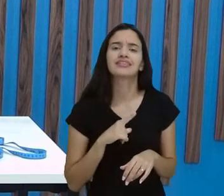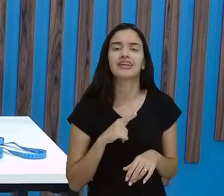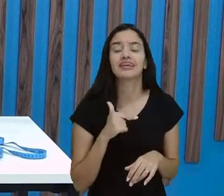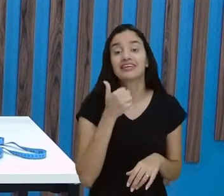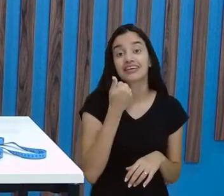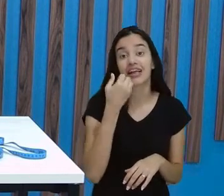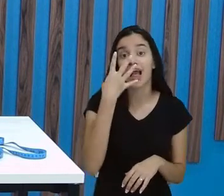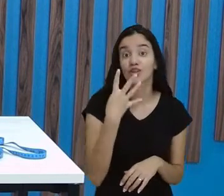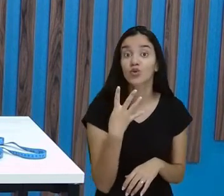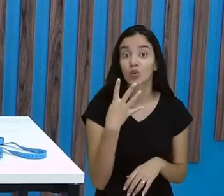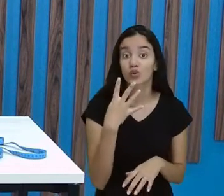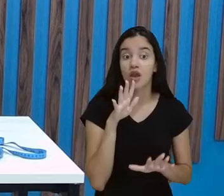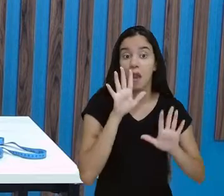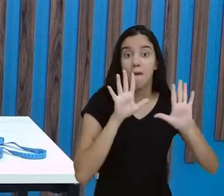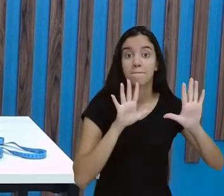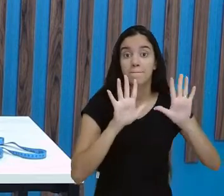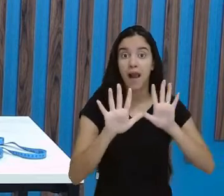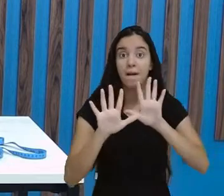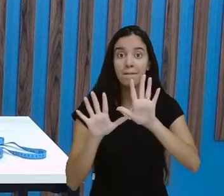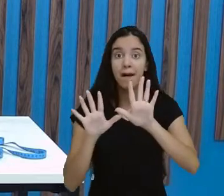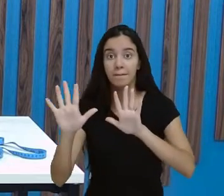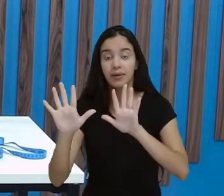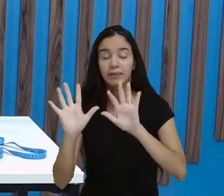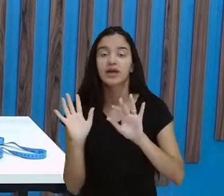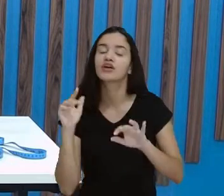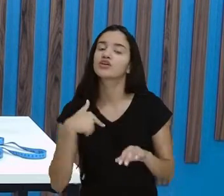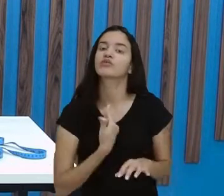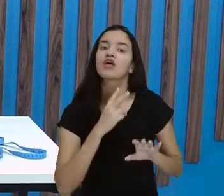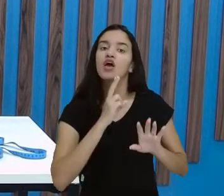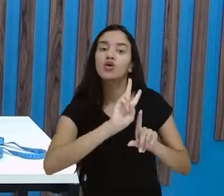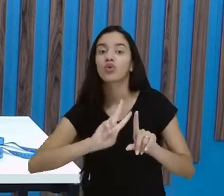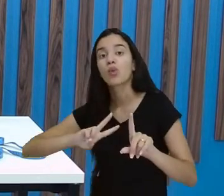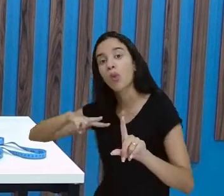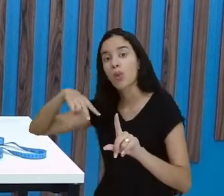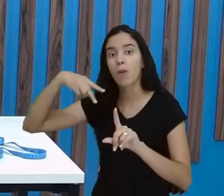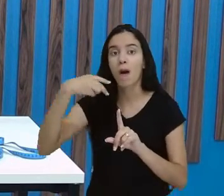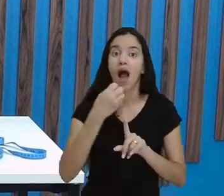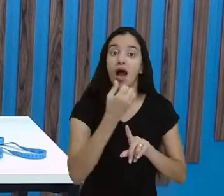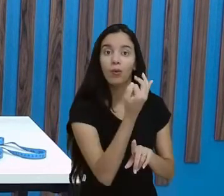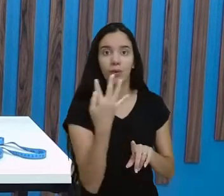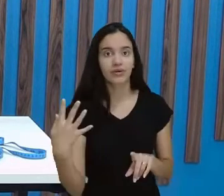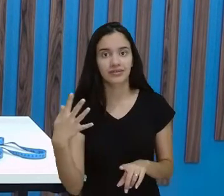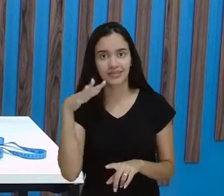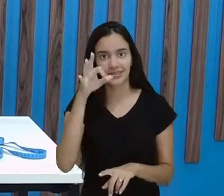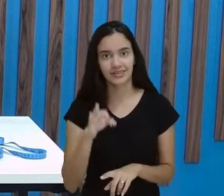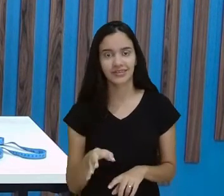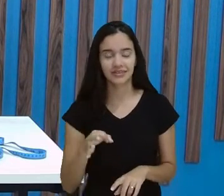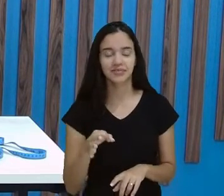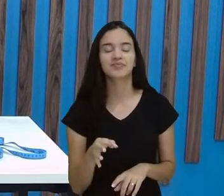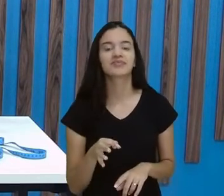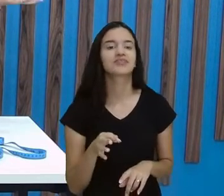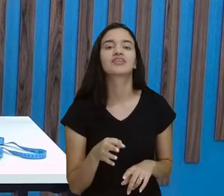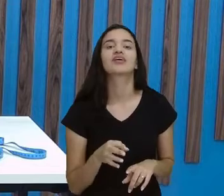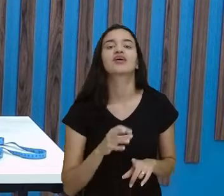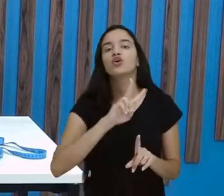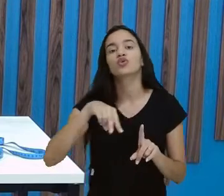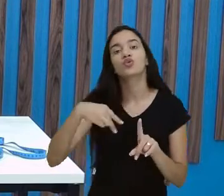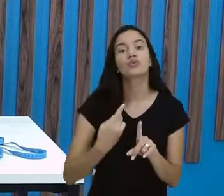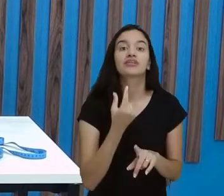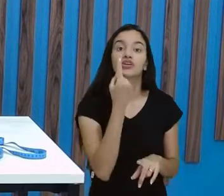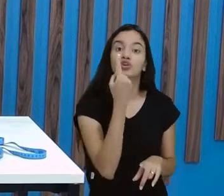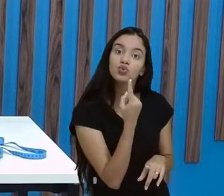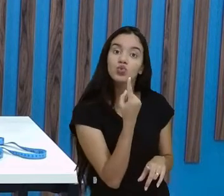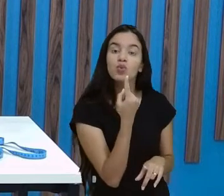tem 14 palmos, então a gente vai dobrar essa quantidade, né? O dobro de 1